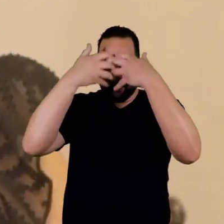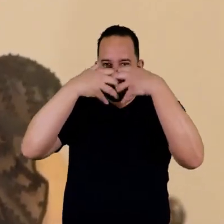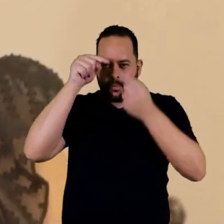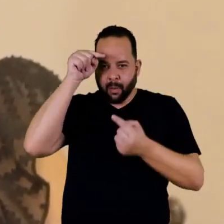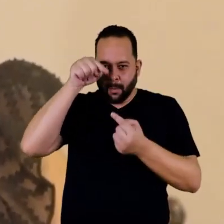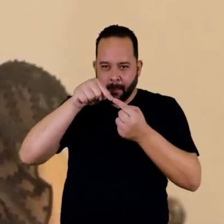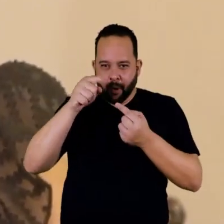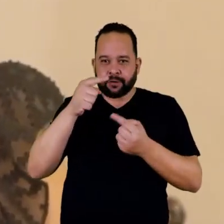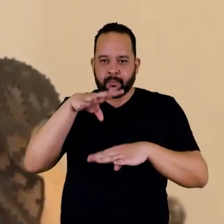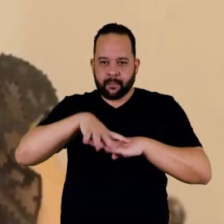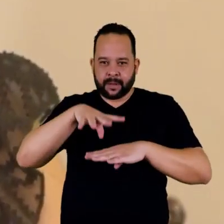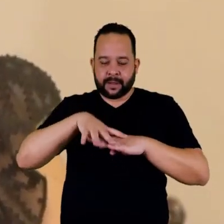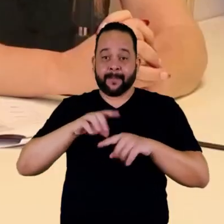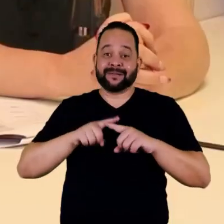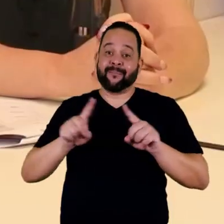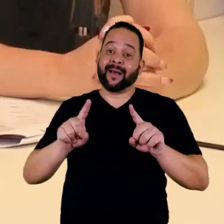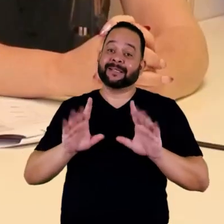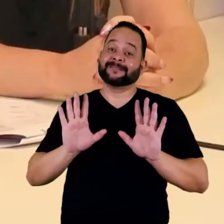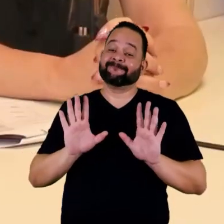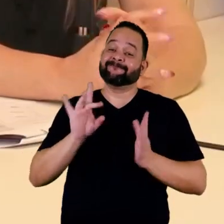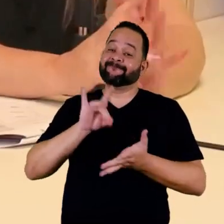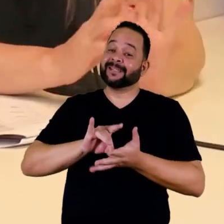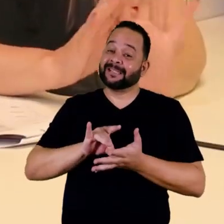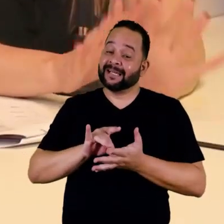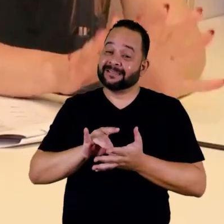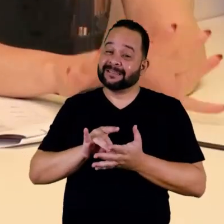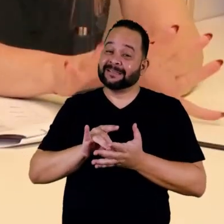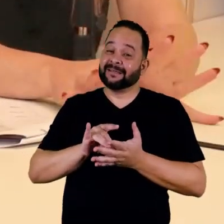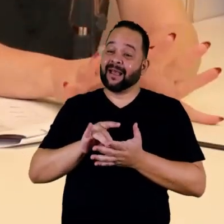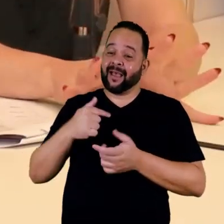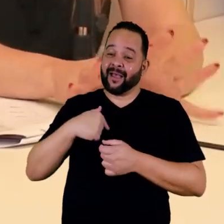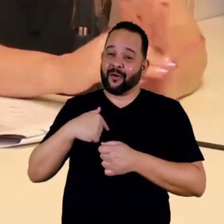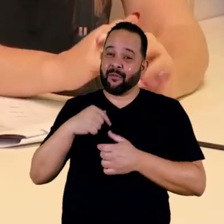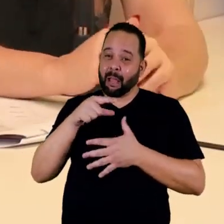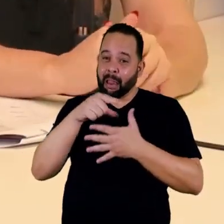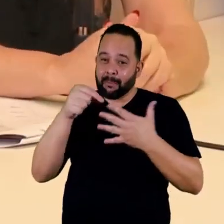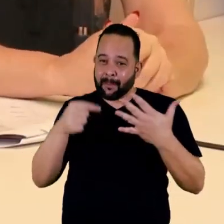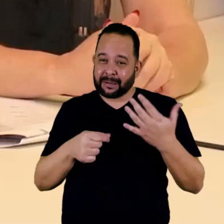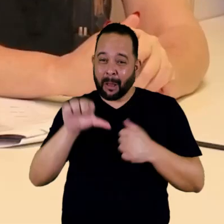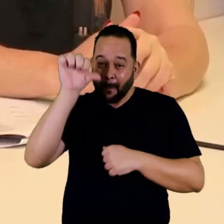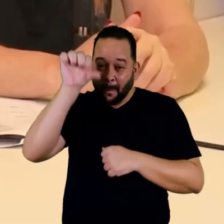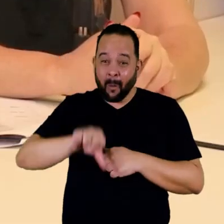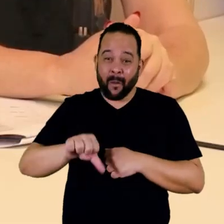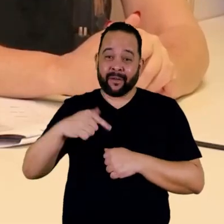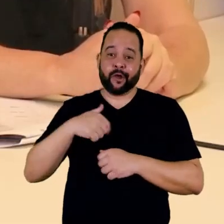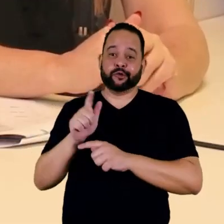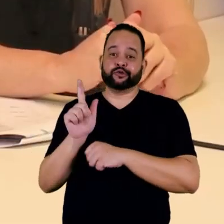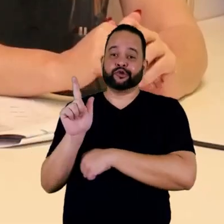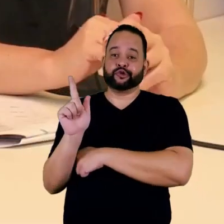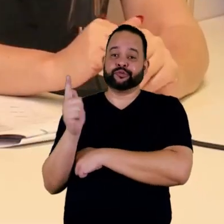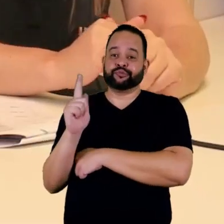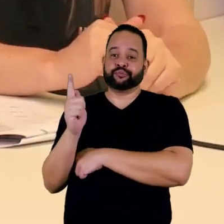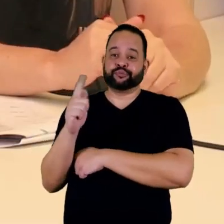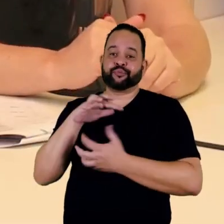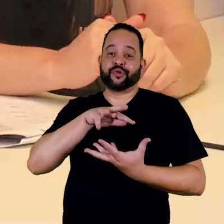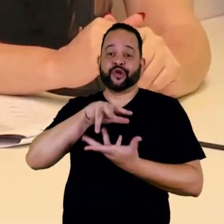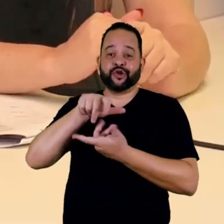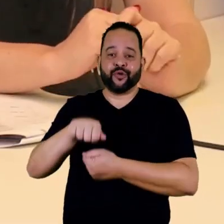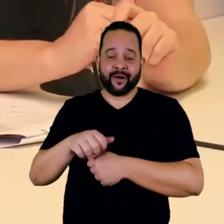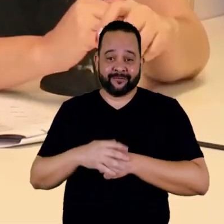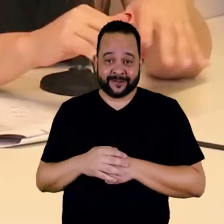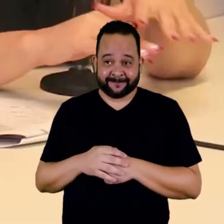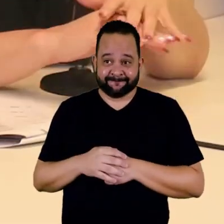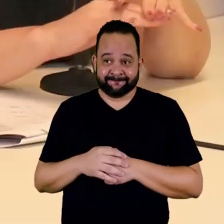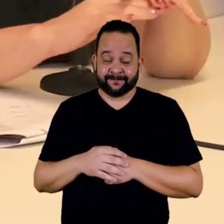lógico por conta da matemática mas de verdade a minha pior matéria era geografia e eu tenho um